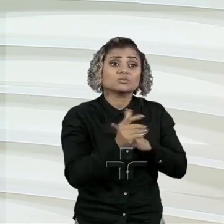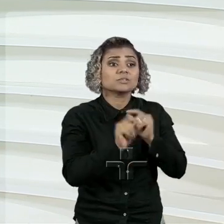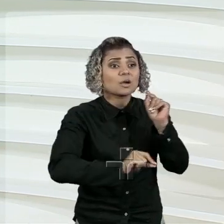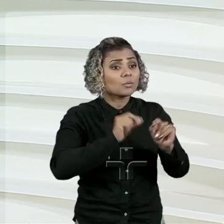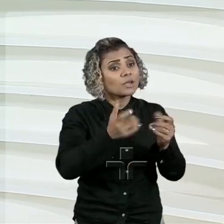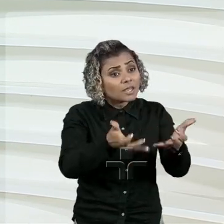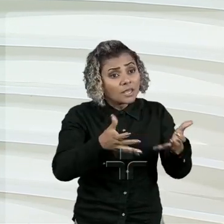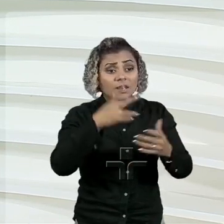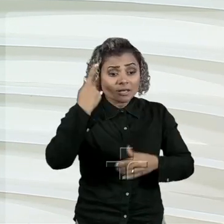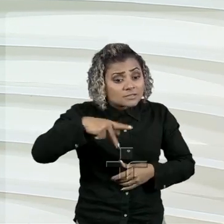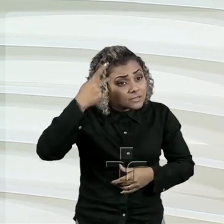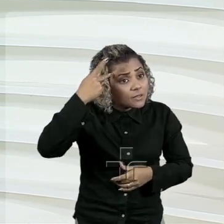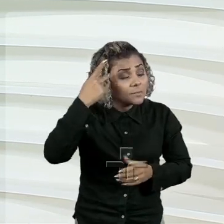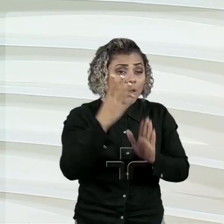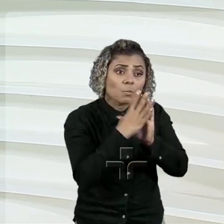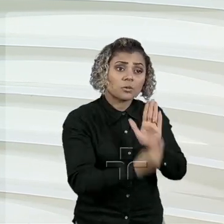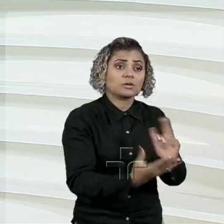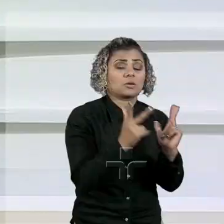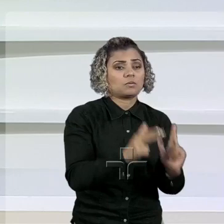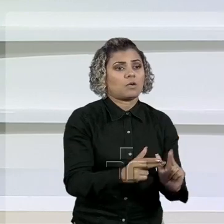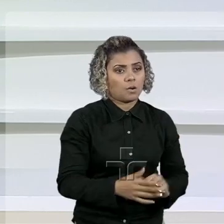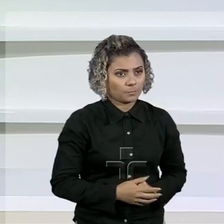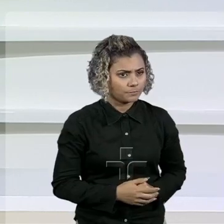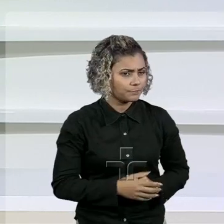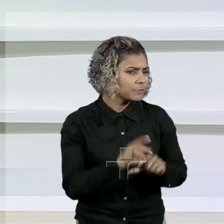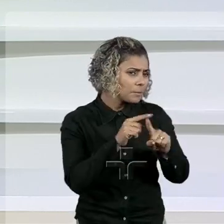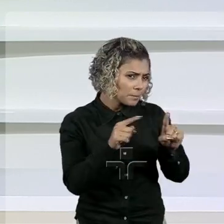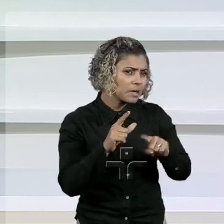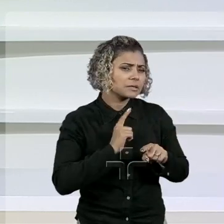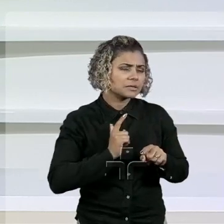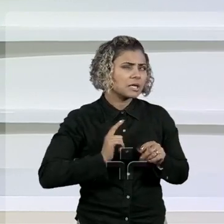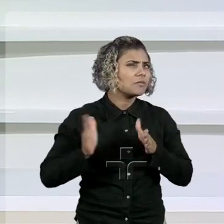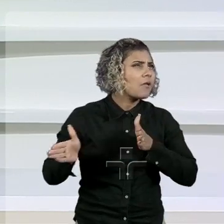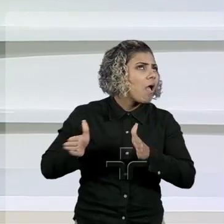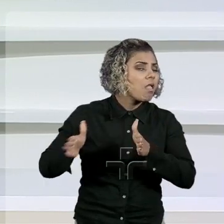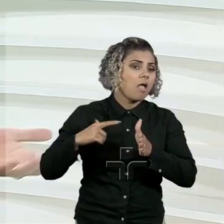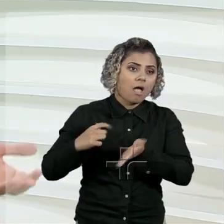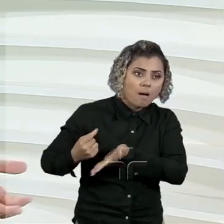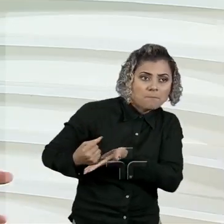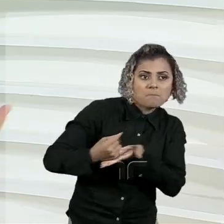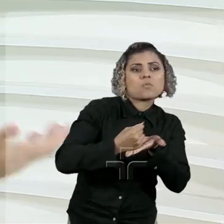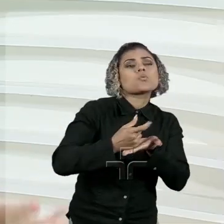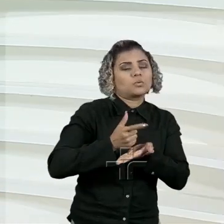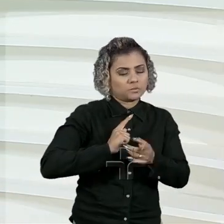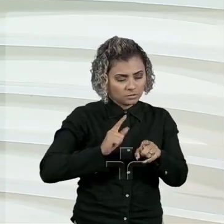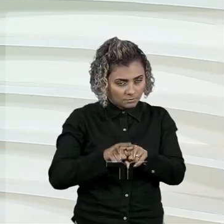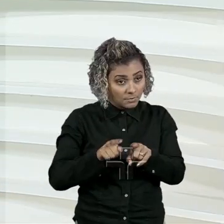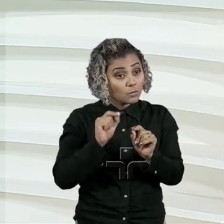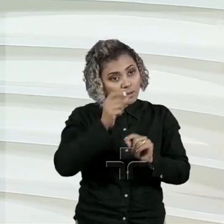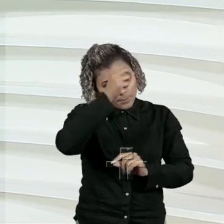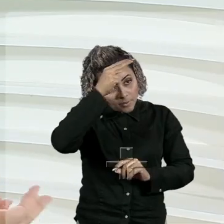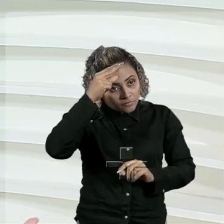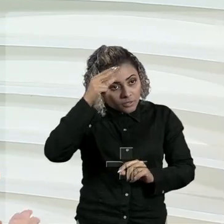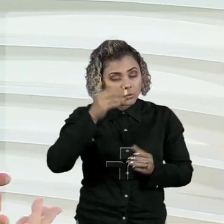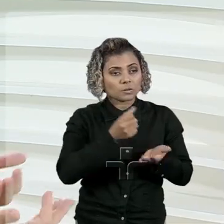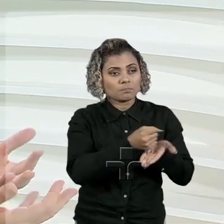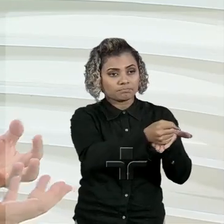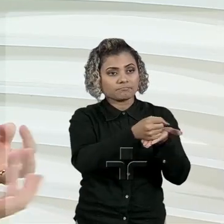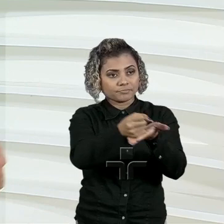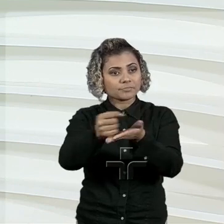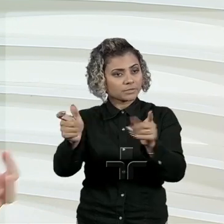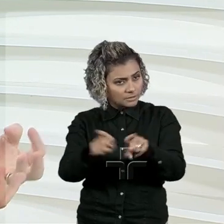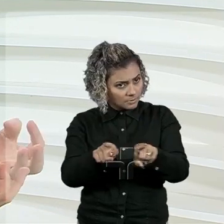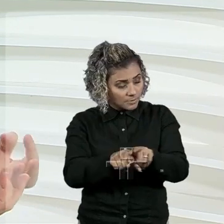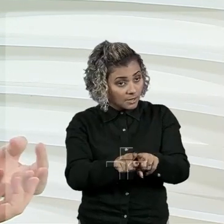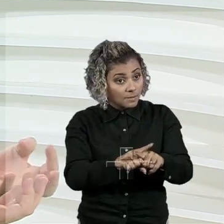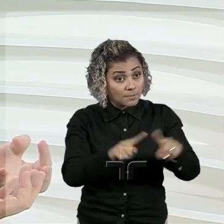disso que São Paulo construiu ao longo do tempo. Teve um processo de apoio em determinado momento aos municípios com isso. A gente precisa